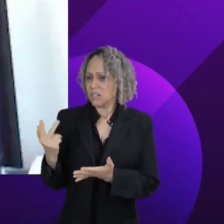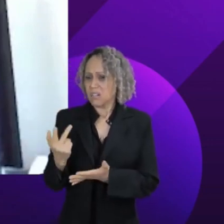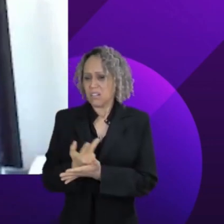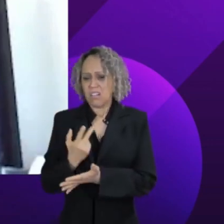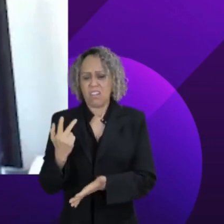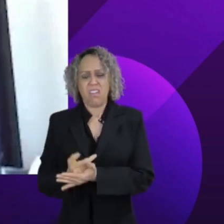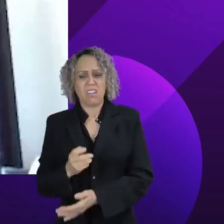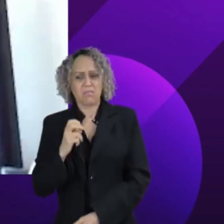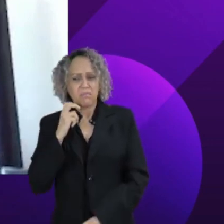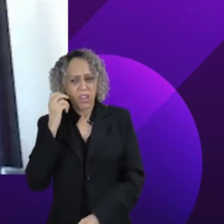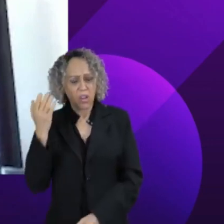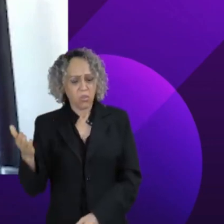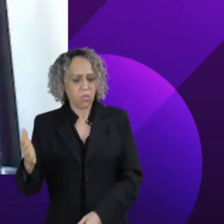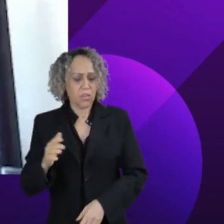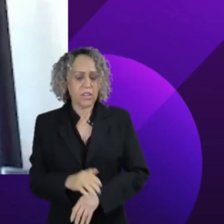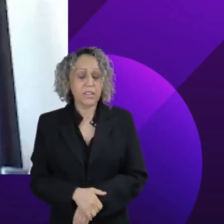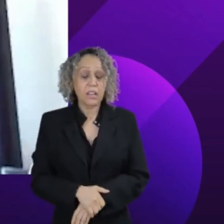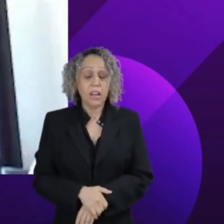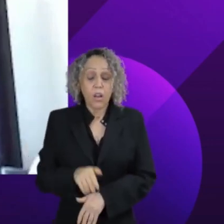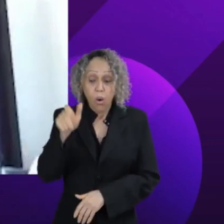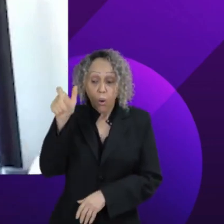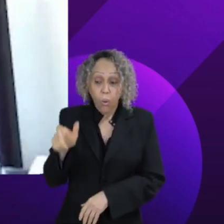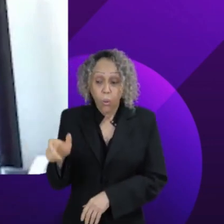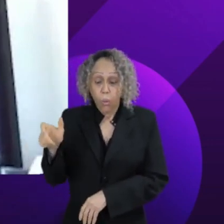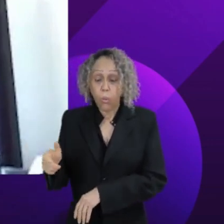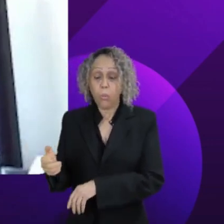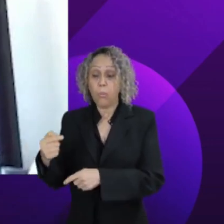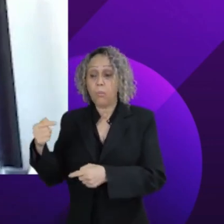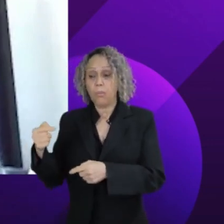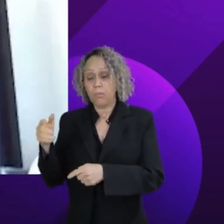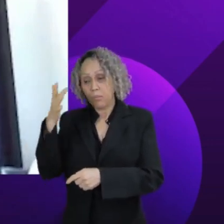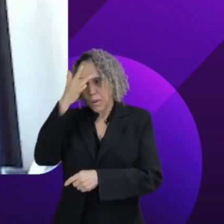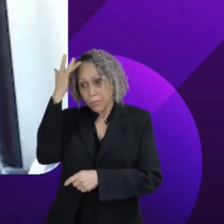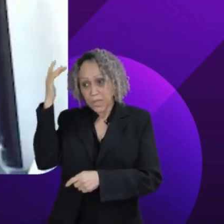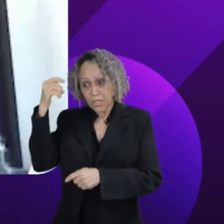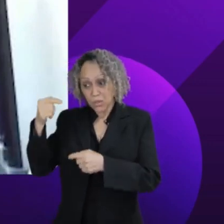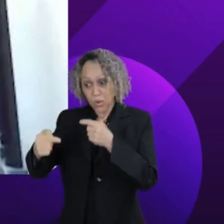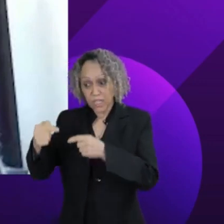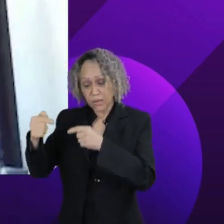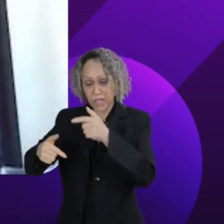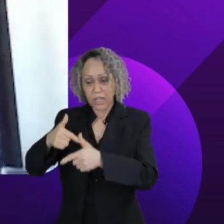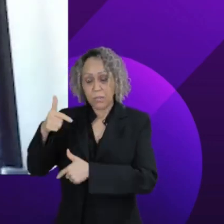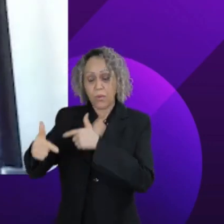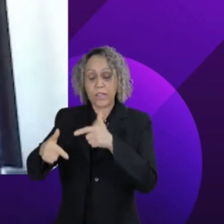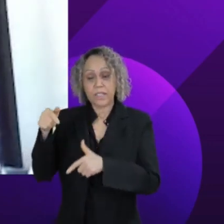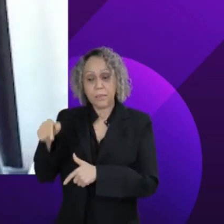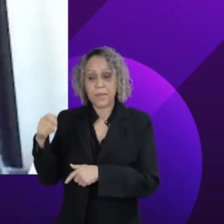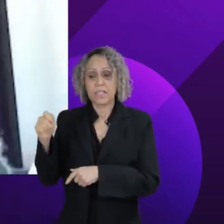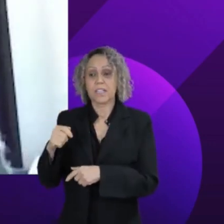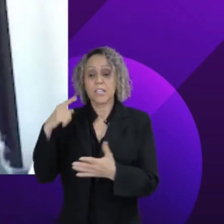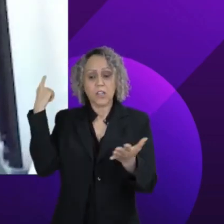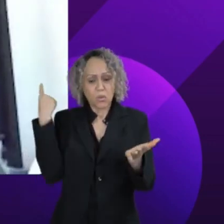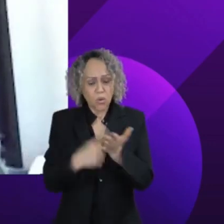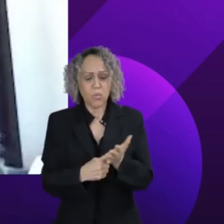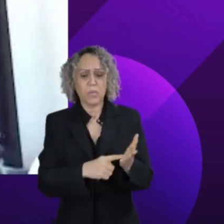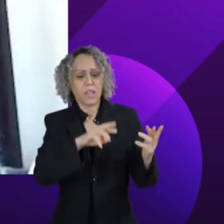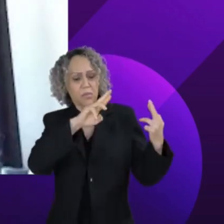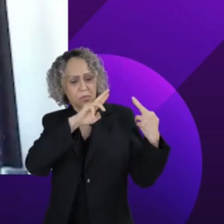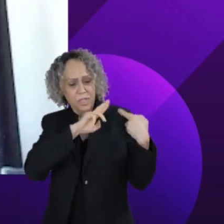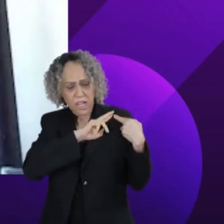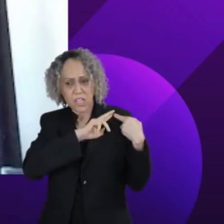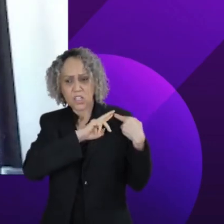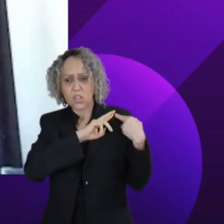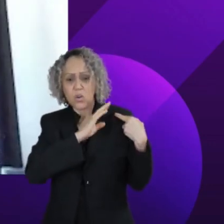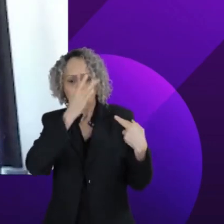com as transformações sociais, com as mudanças e com os avanços sociais. E que quando não há esse comprometimento, é impossível que a gente